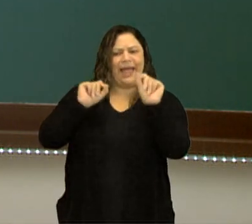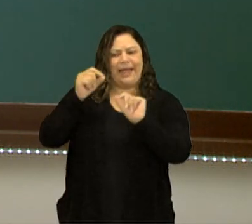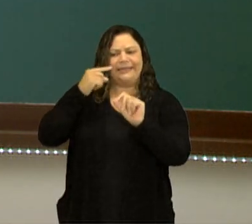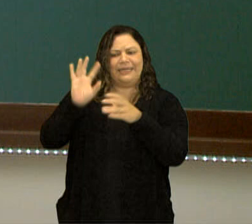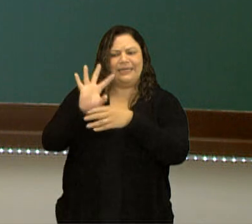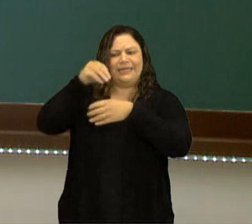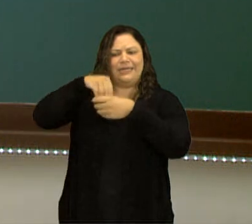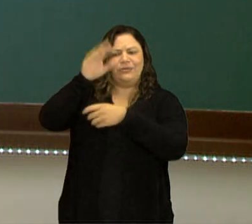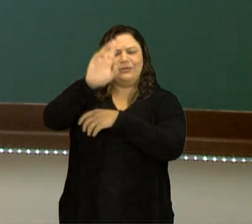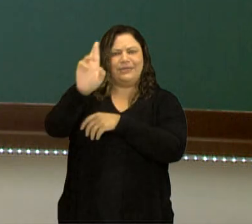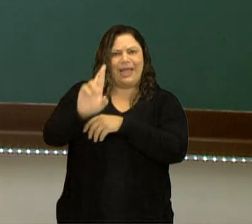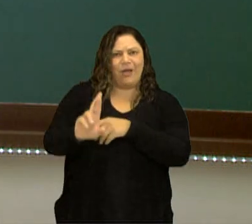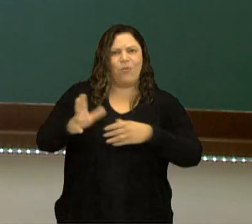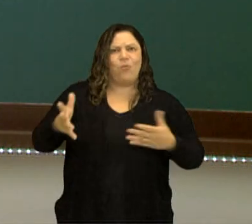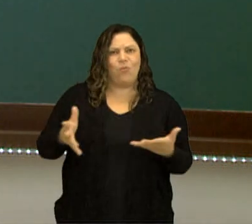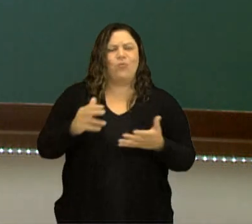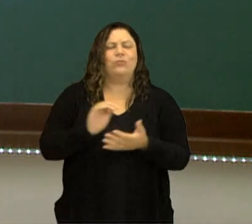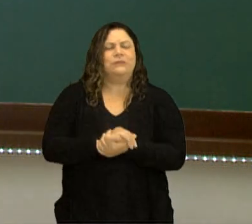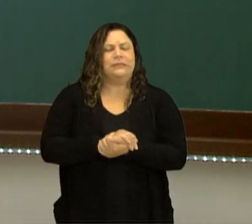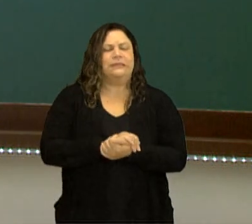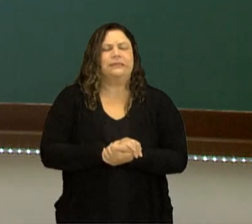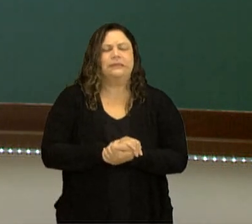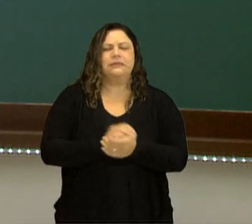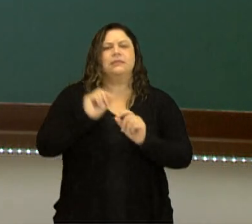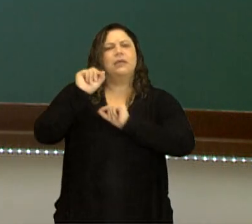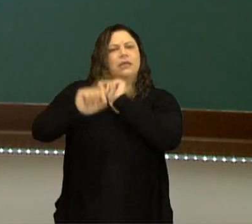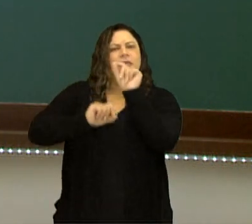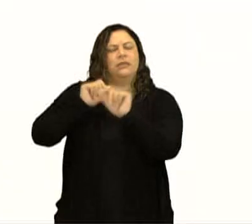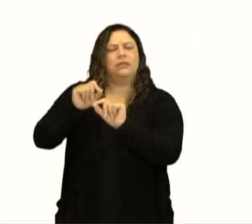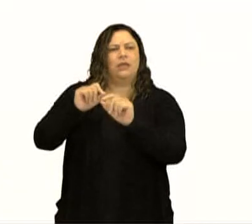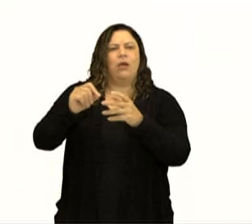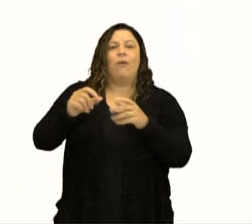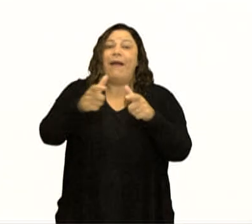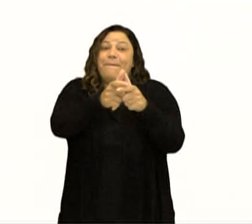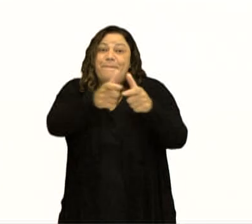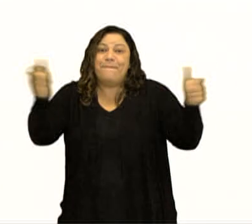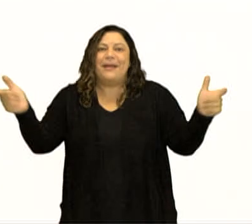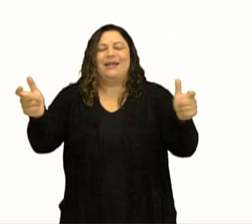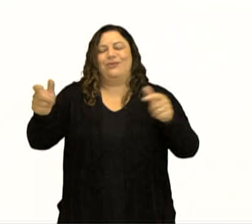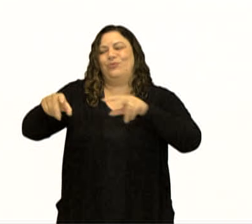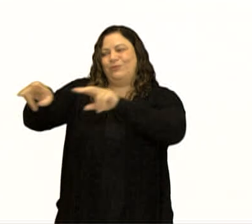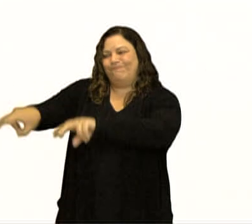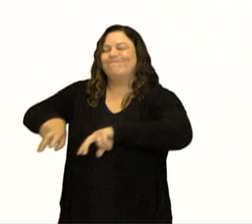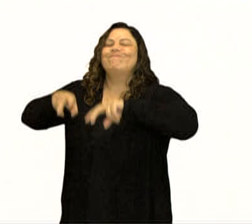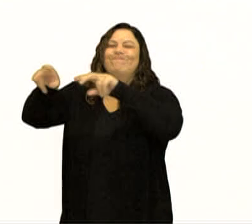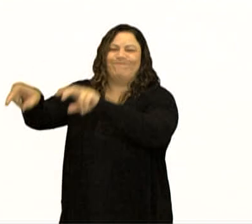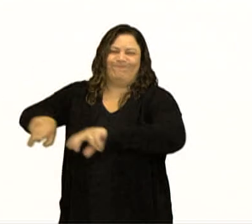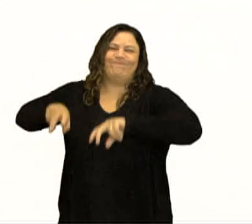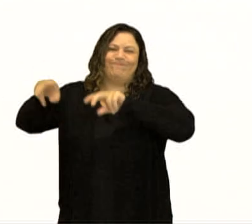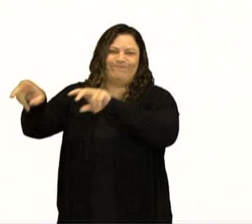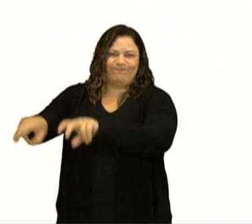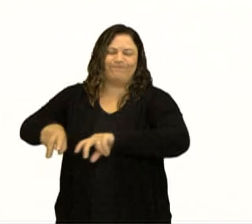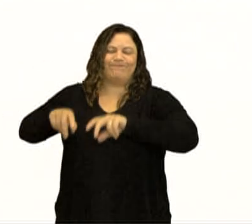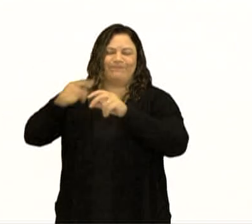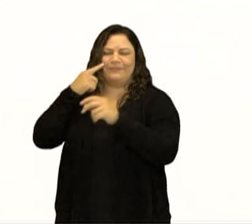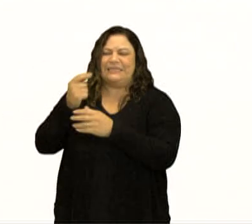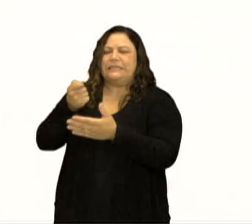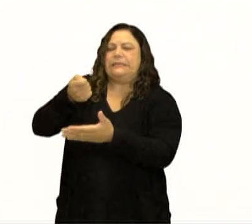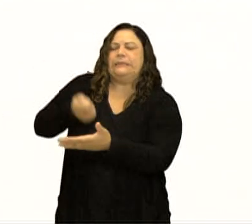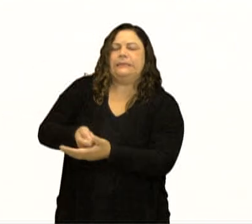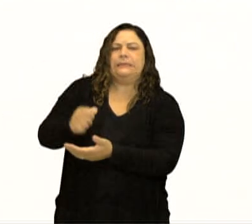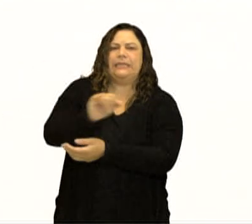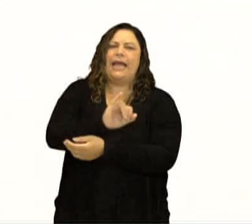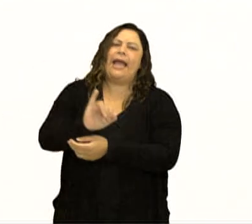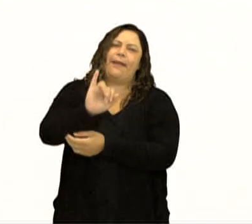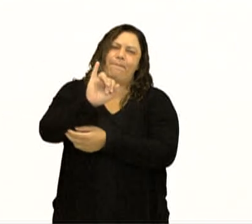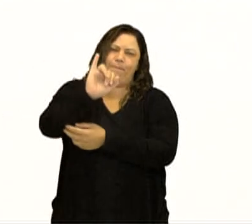Rússia. Tem mais, a maioria dos camponeses, ela era explorada por seus senhores, pagavam altos impostos pelo